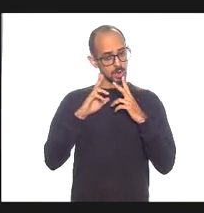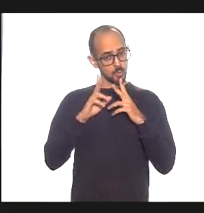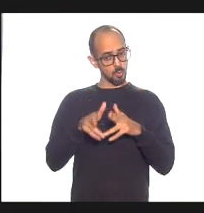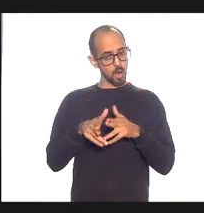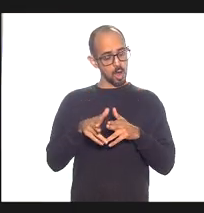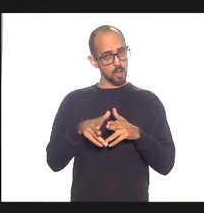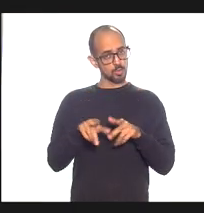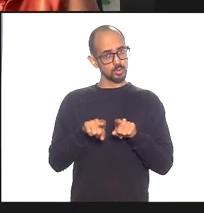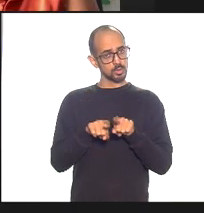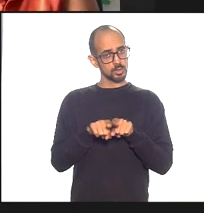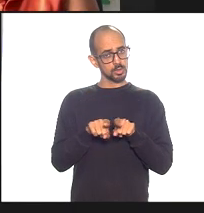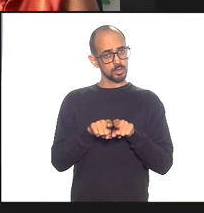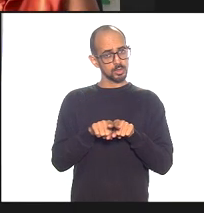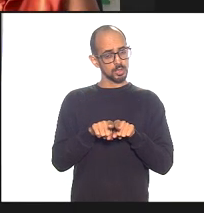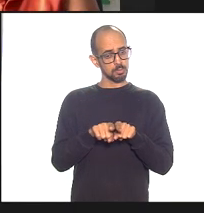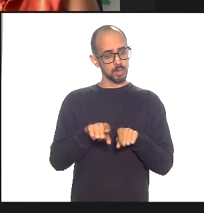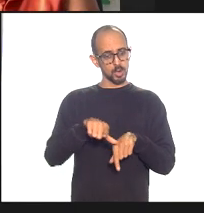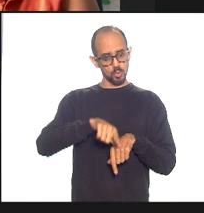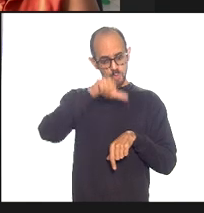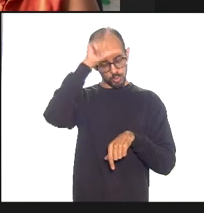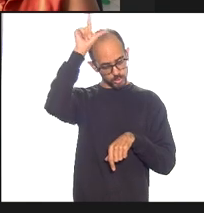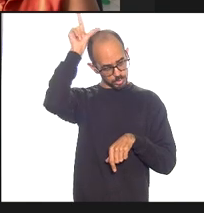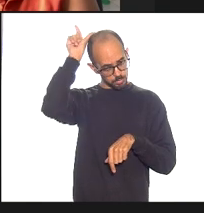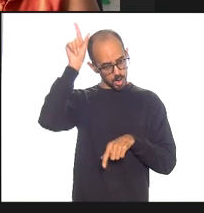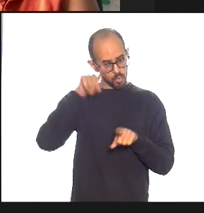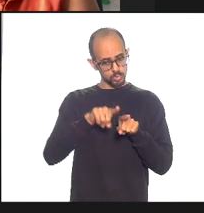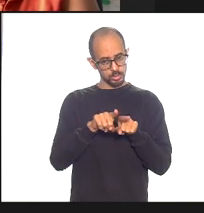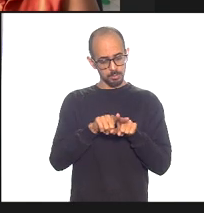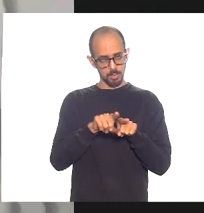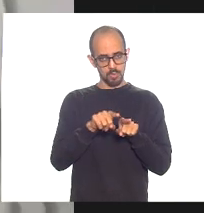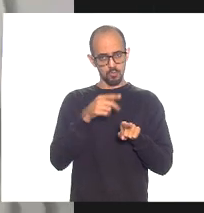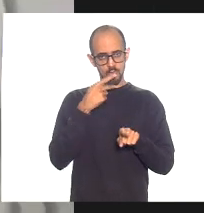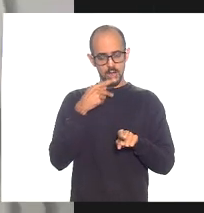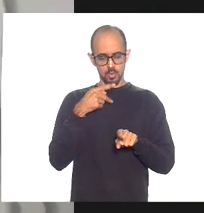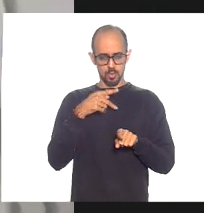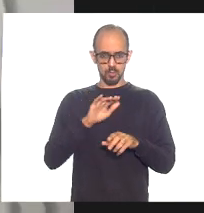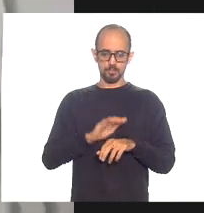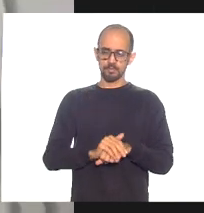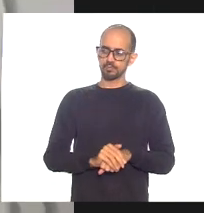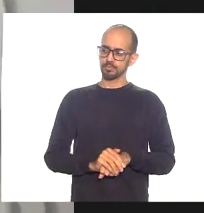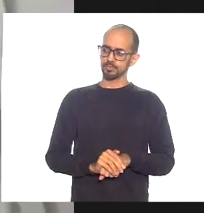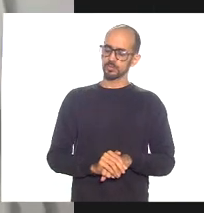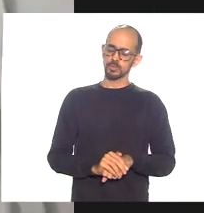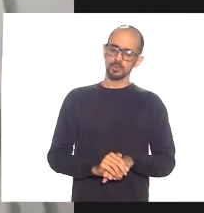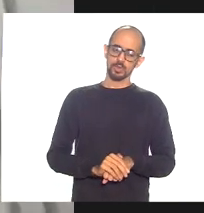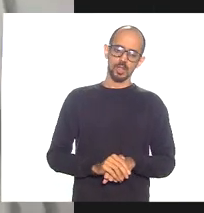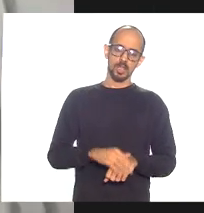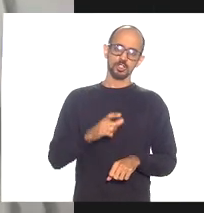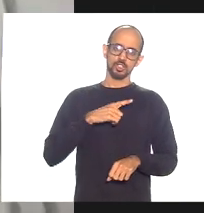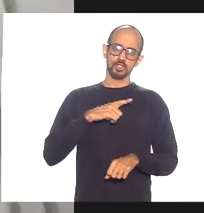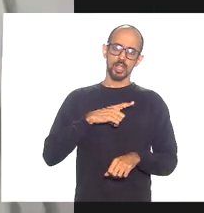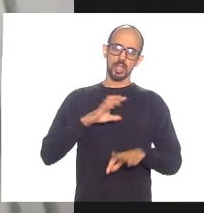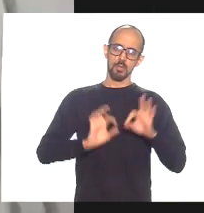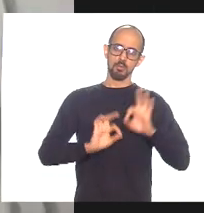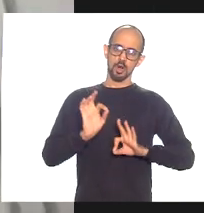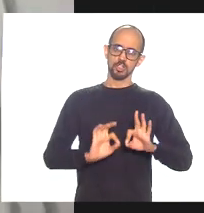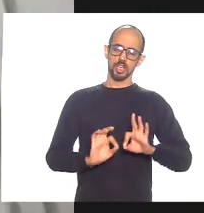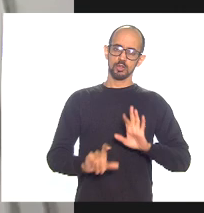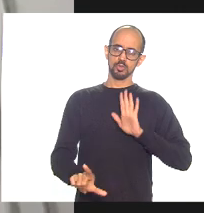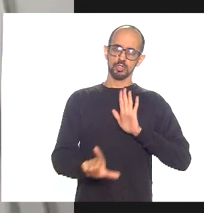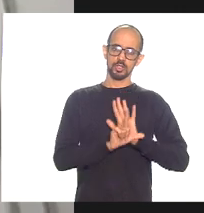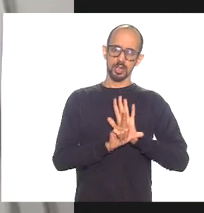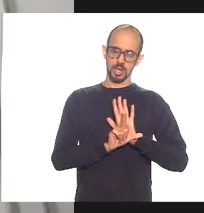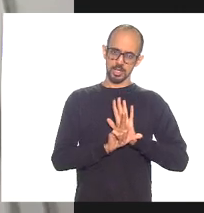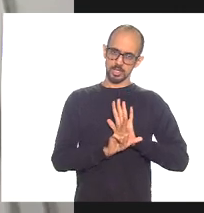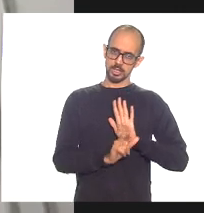aquilo que o deputado Luiz Paulo já pontuou, não é? Aqui o projeto de lei traz, não é,